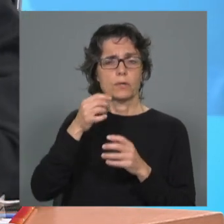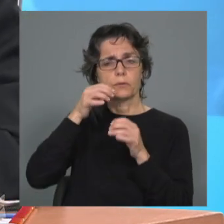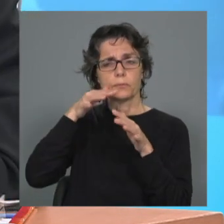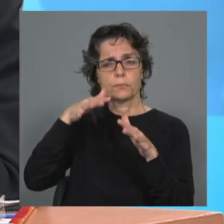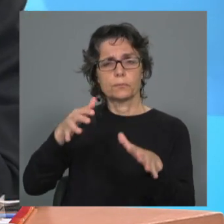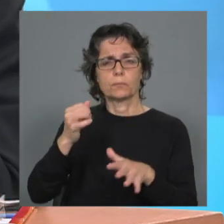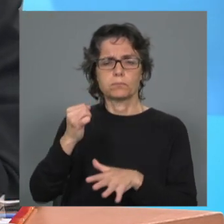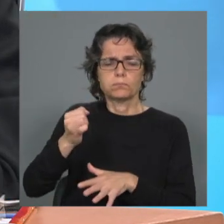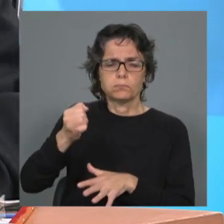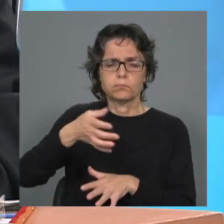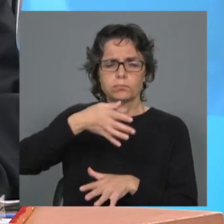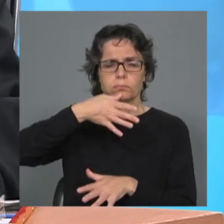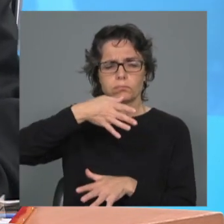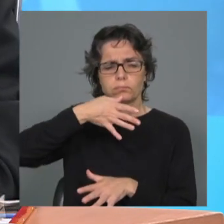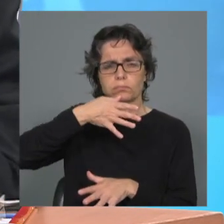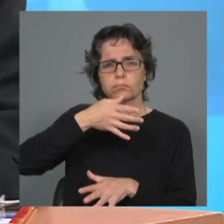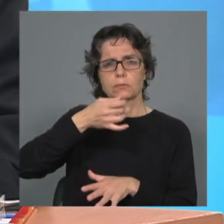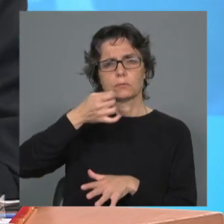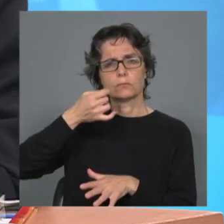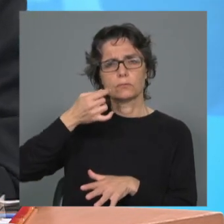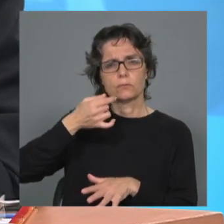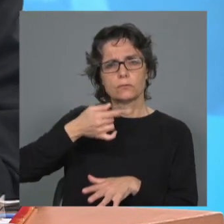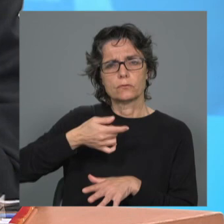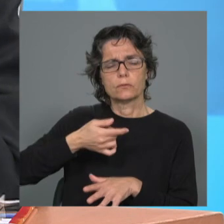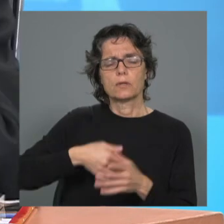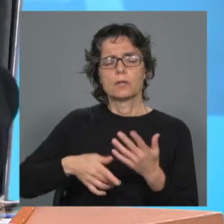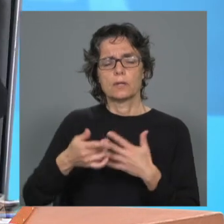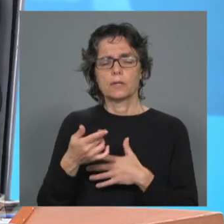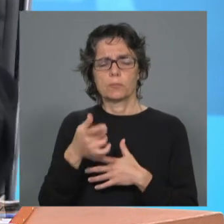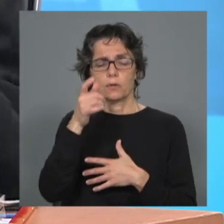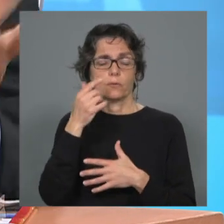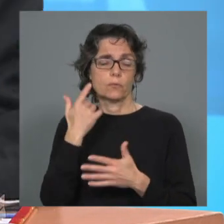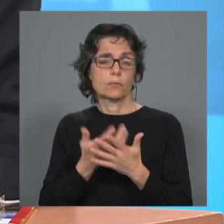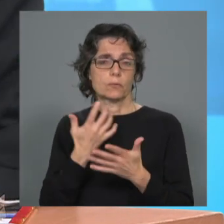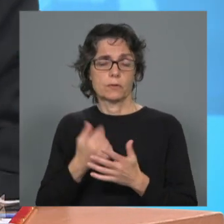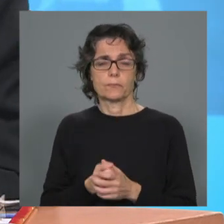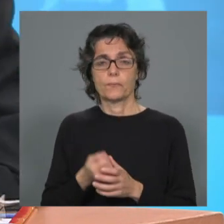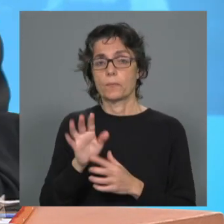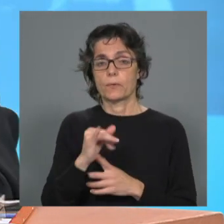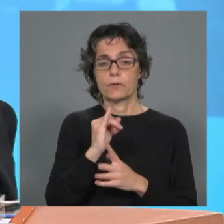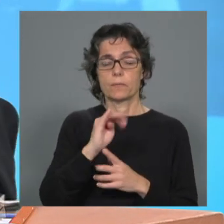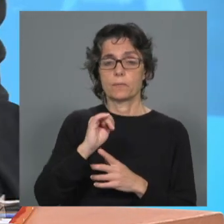profetas, debruçaram-se muito sobre esta figura, por exemplo, Ezequiel